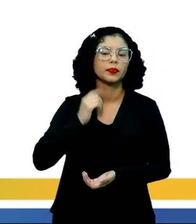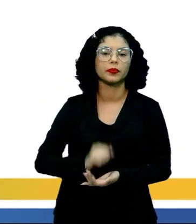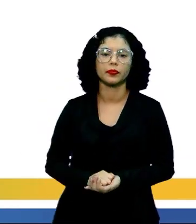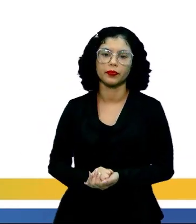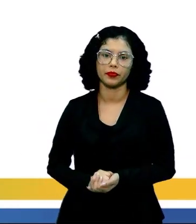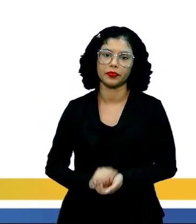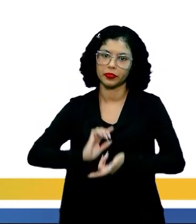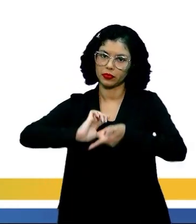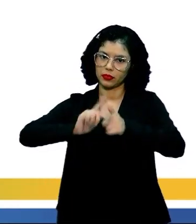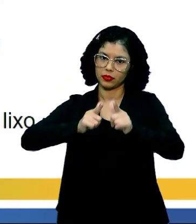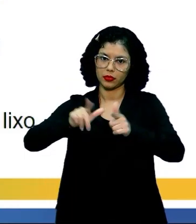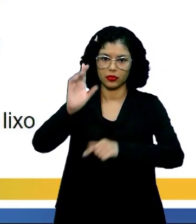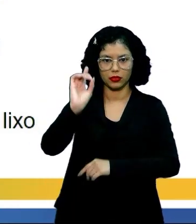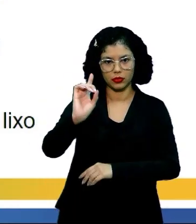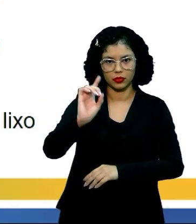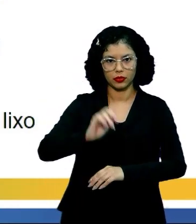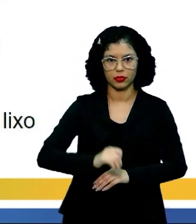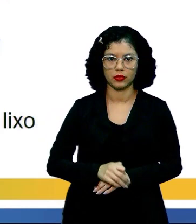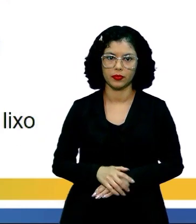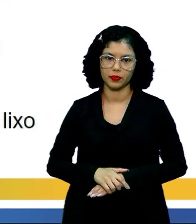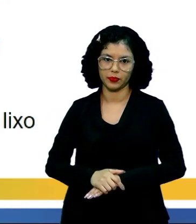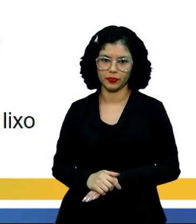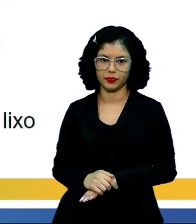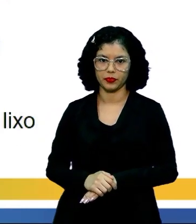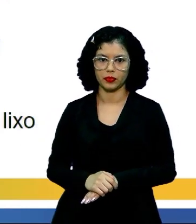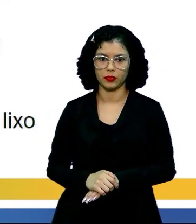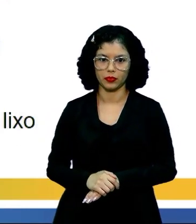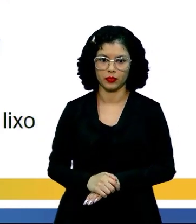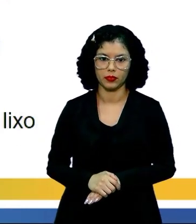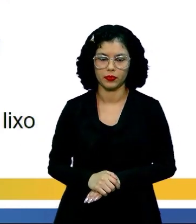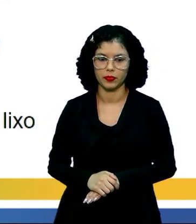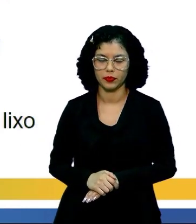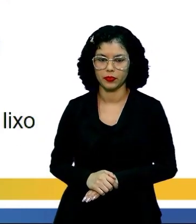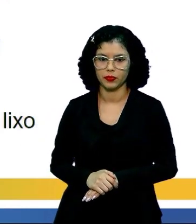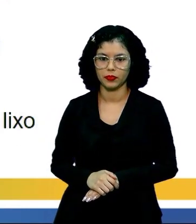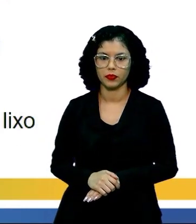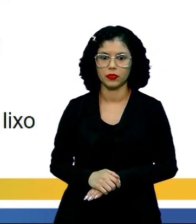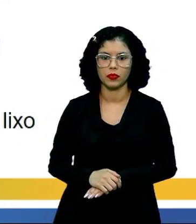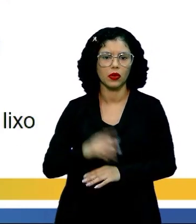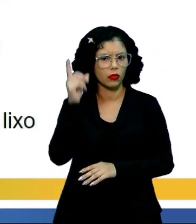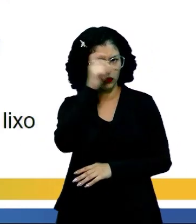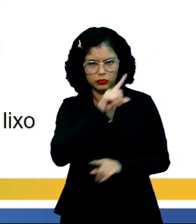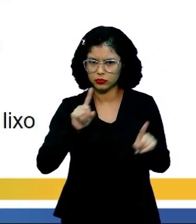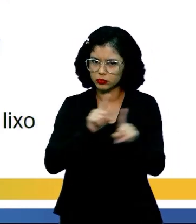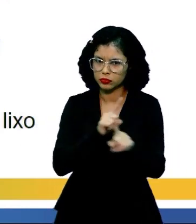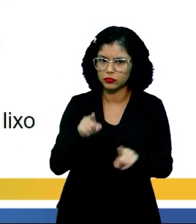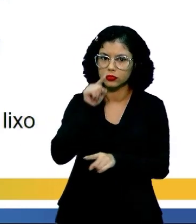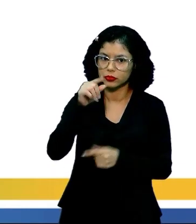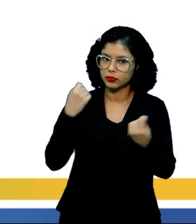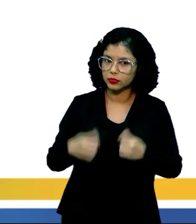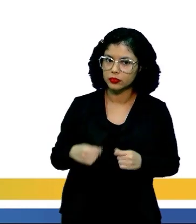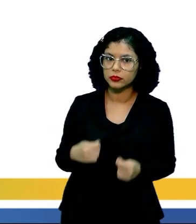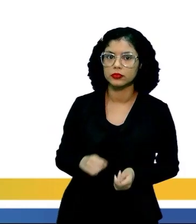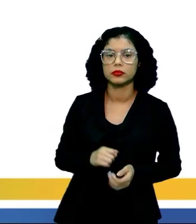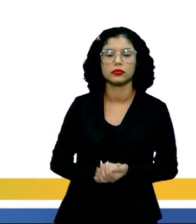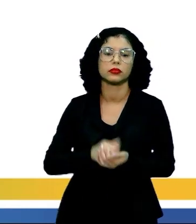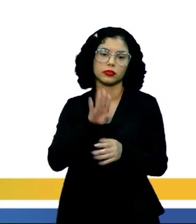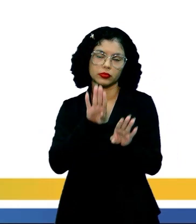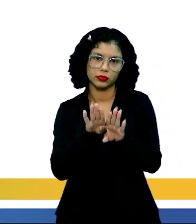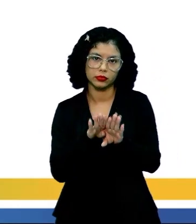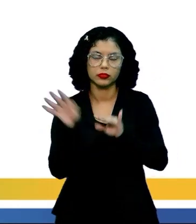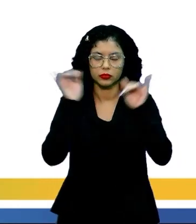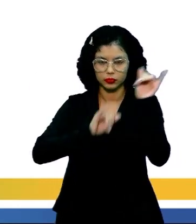lixo. Gabarito, letra D. Aqui, ó. Não foi difícil e você só precisa dominar